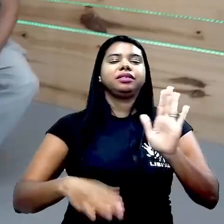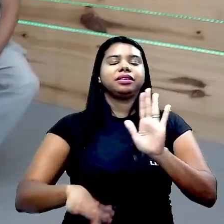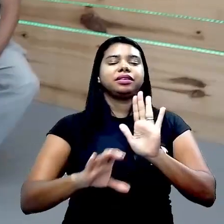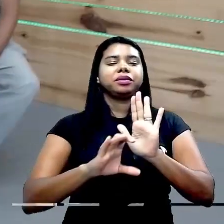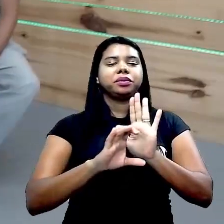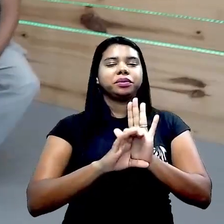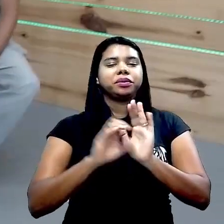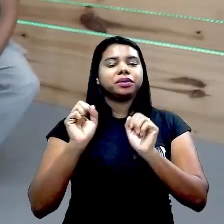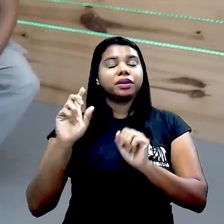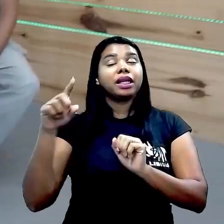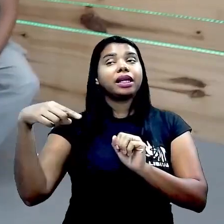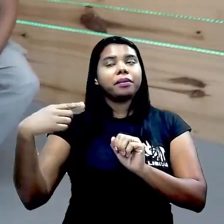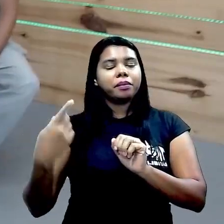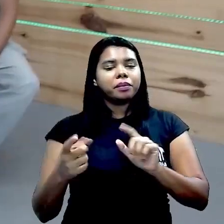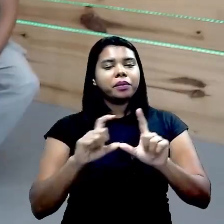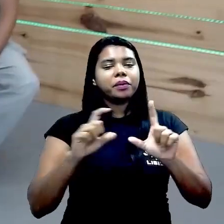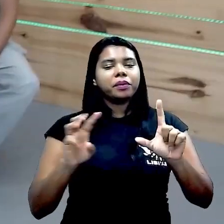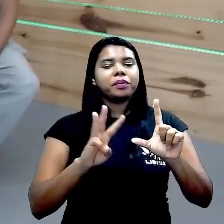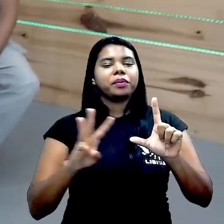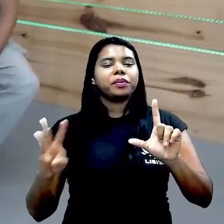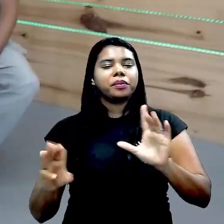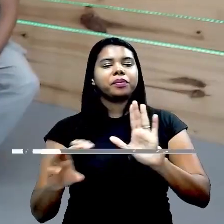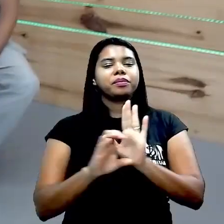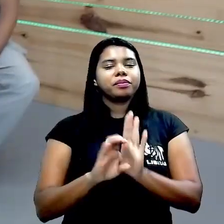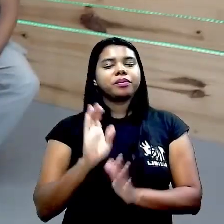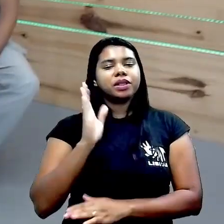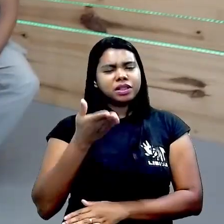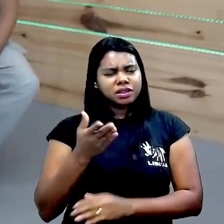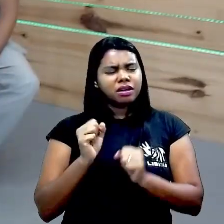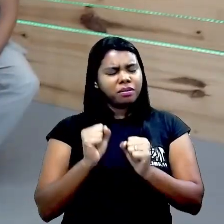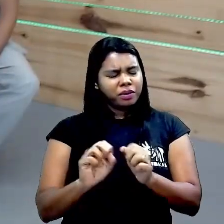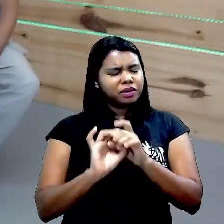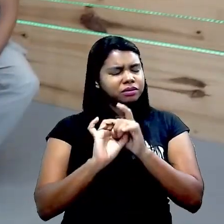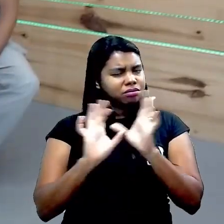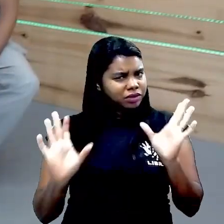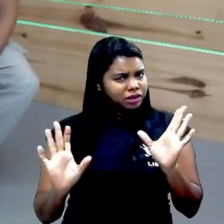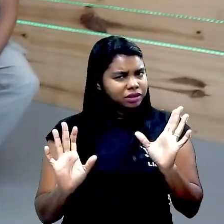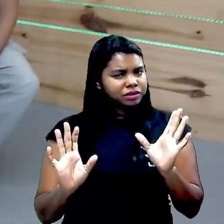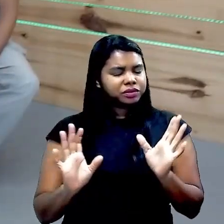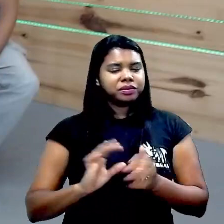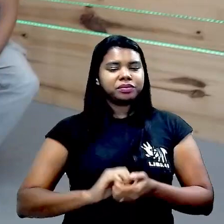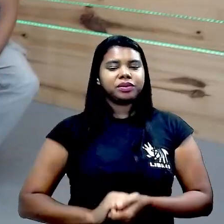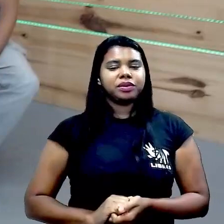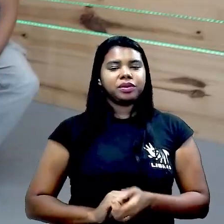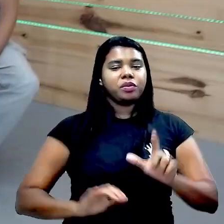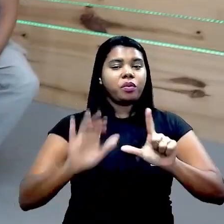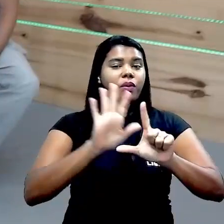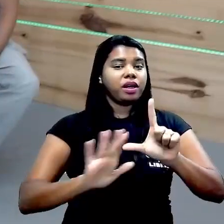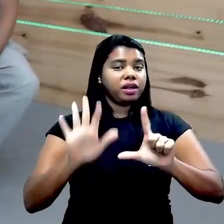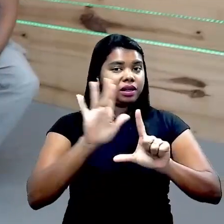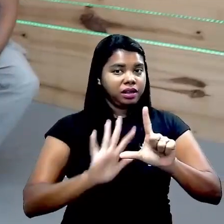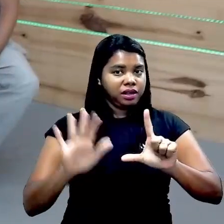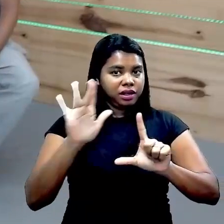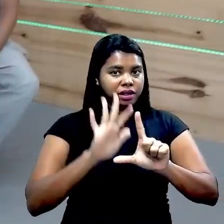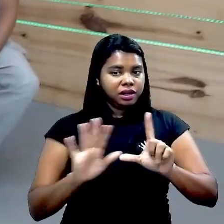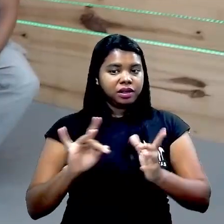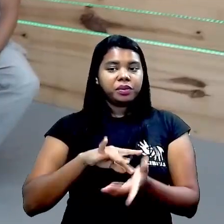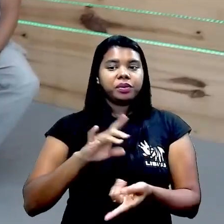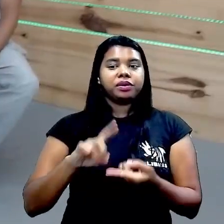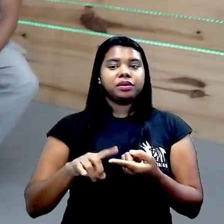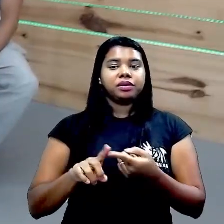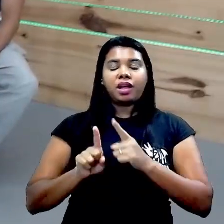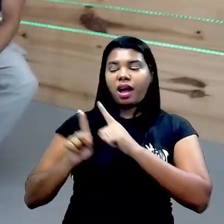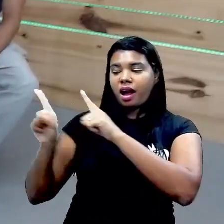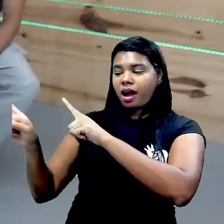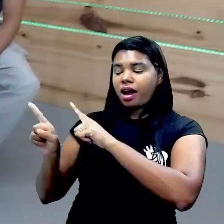pode acessar depois, acessa a partir de agora já, que a gente vai estar tanto com o QR Code aqui, como aqui embaixo